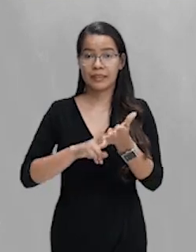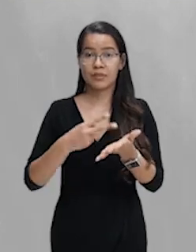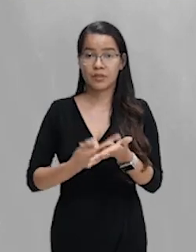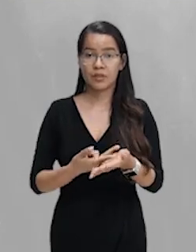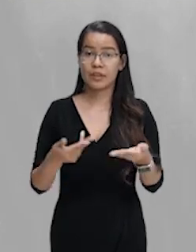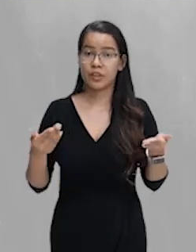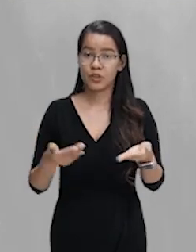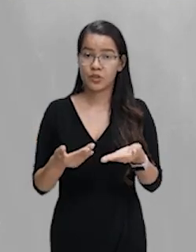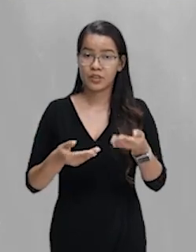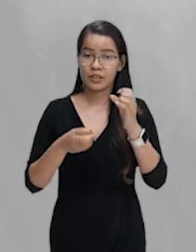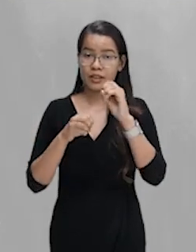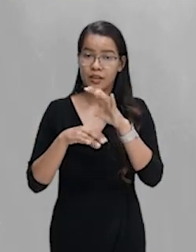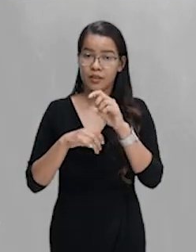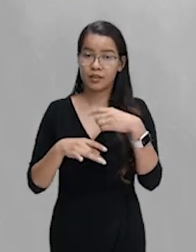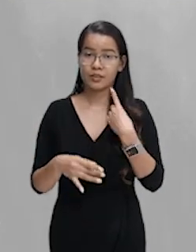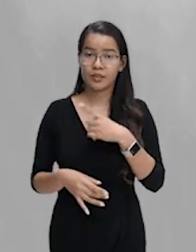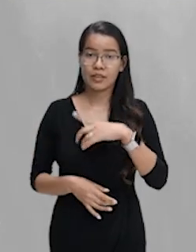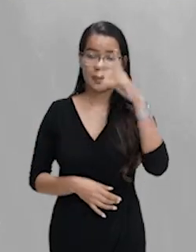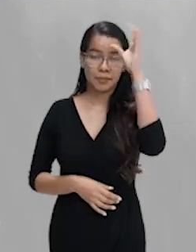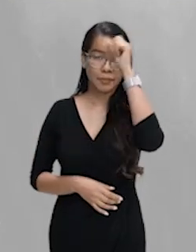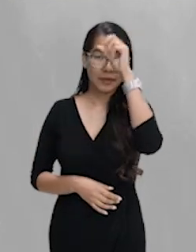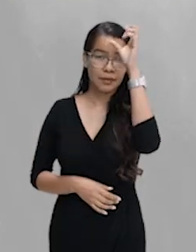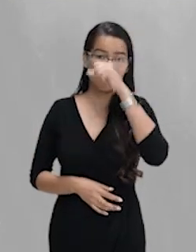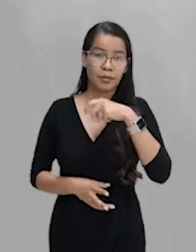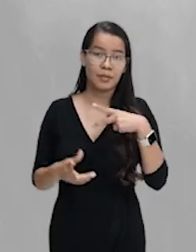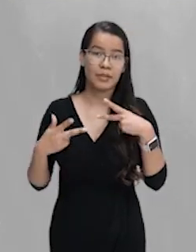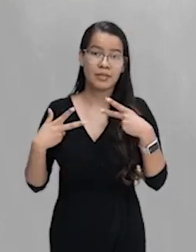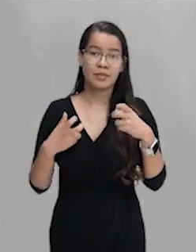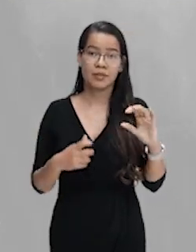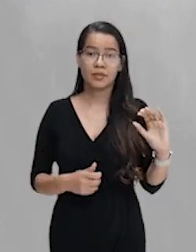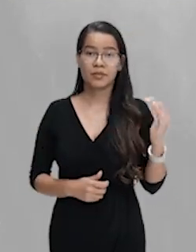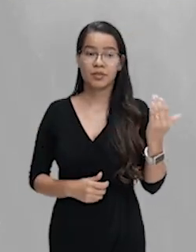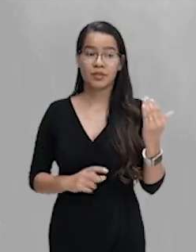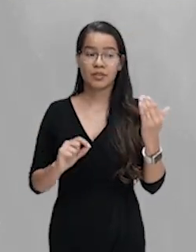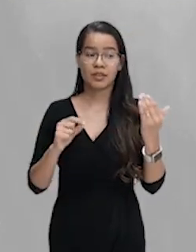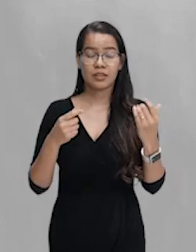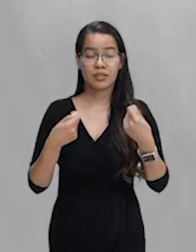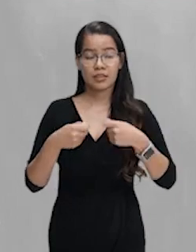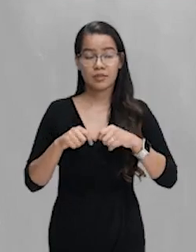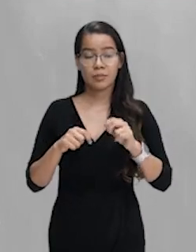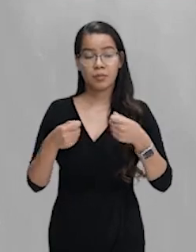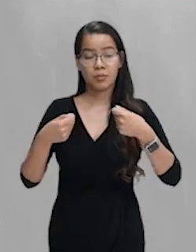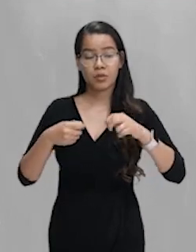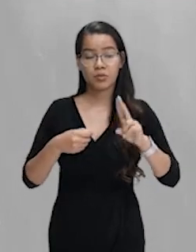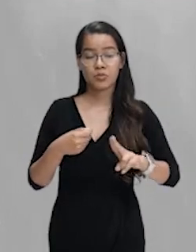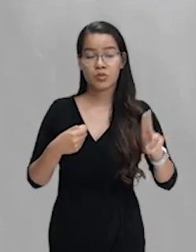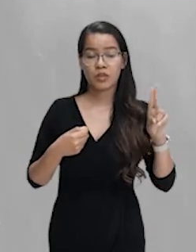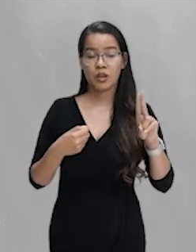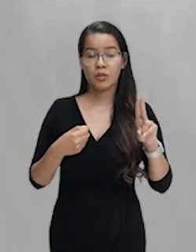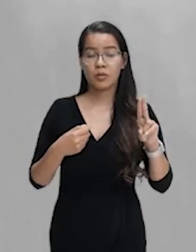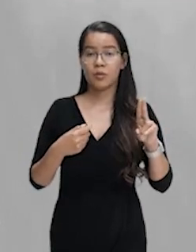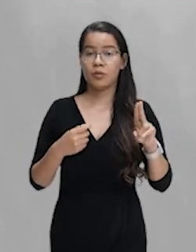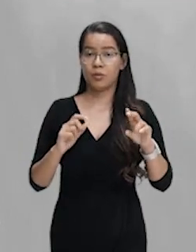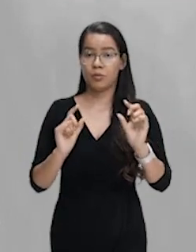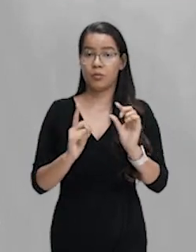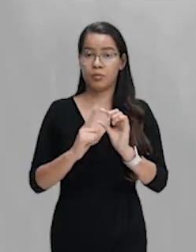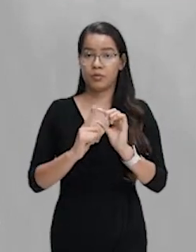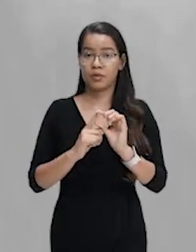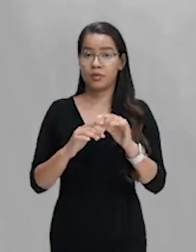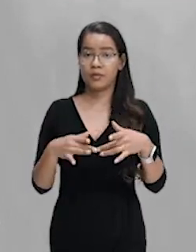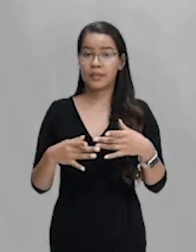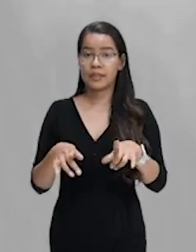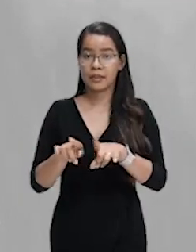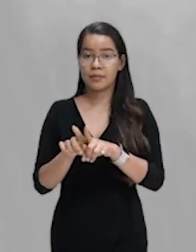aula de hoje, tá? Nós vamos aprender a identificar as situações em que se deve empregar o pretérito mais que perfeito em espanhol e